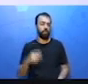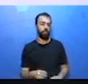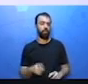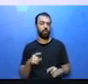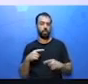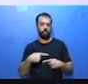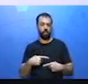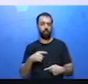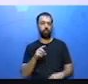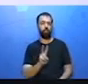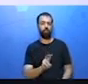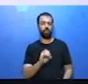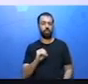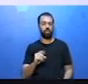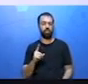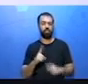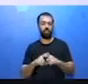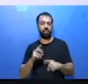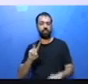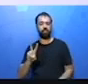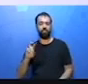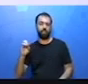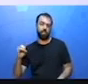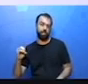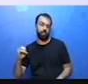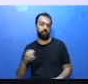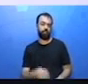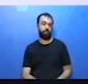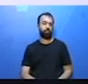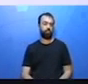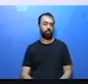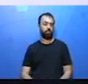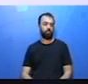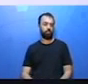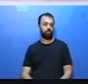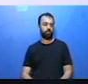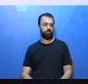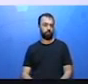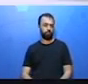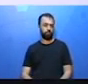20, tá? Por causa do quadrado aqui em cima.